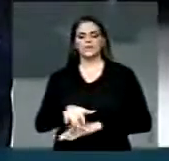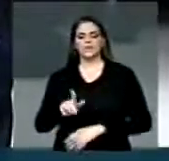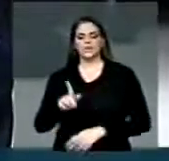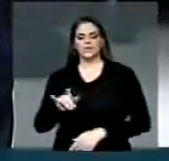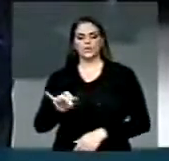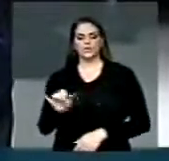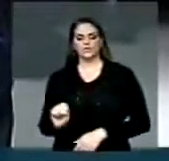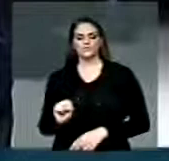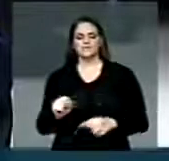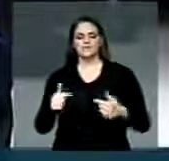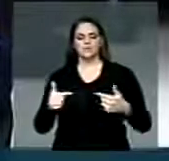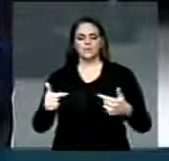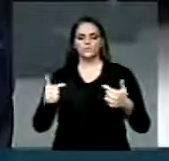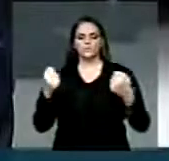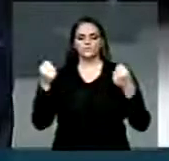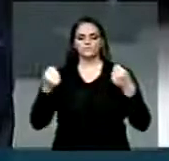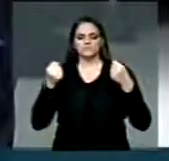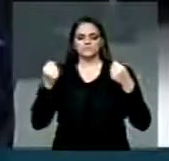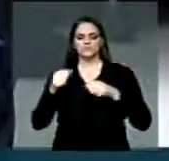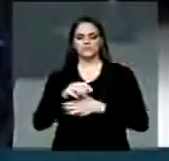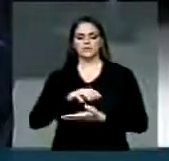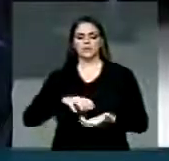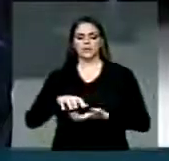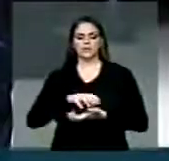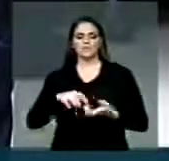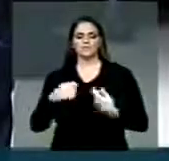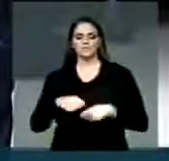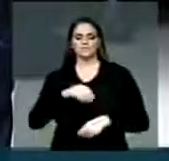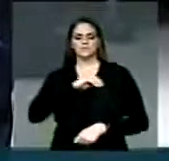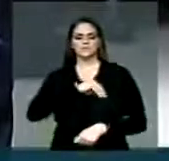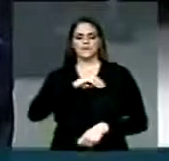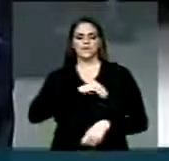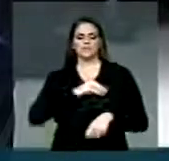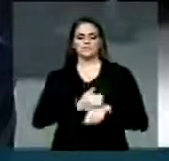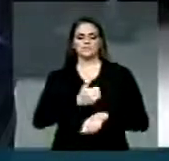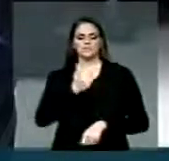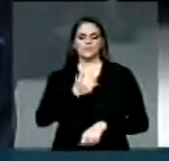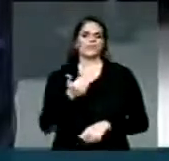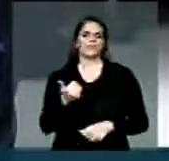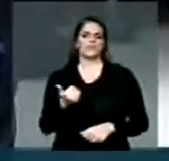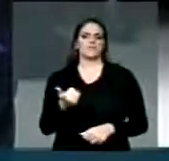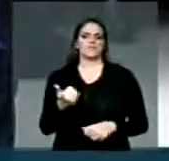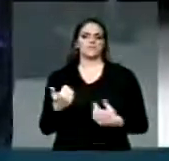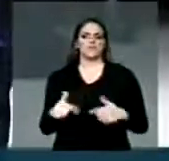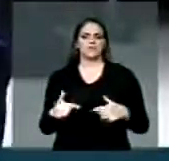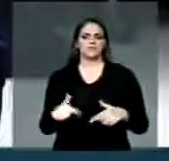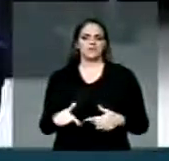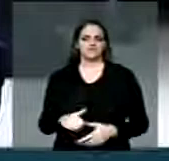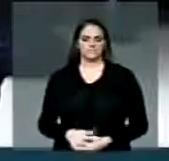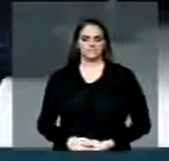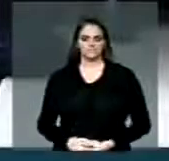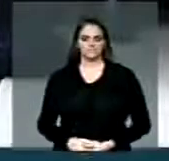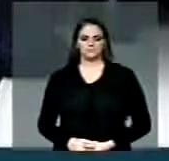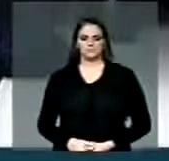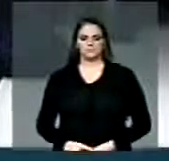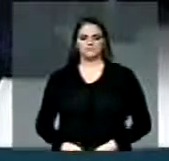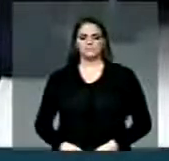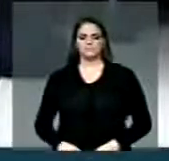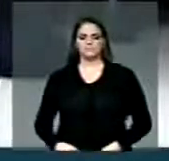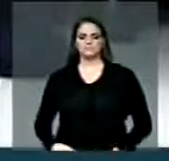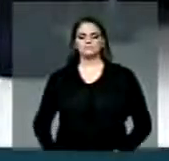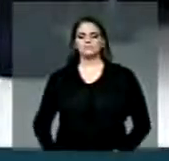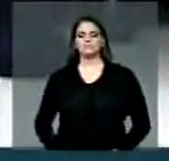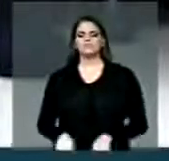está reivindicando em greve um aumento salarial e condições melhores de trabalho do prefeito. E também